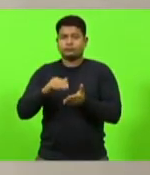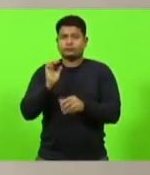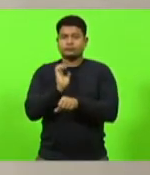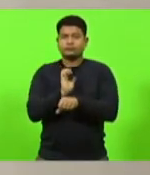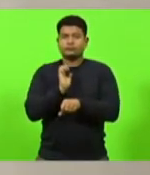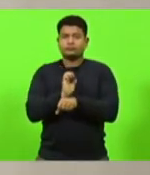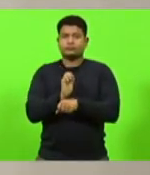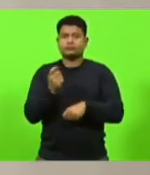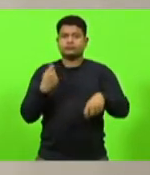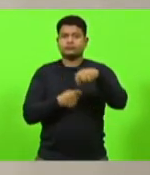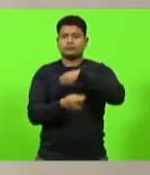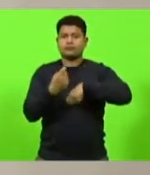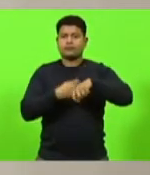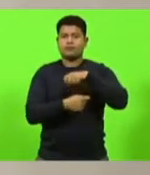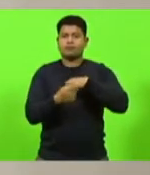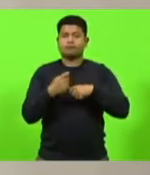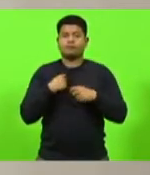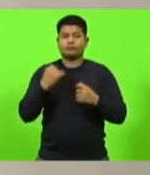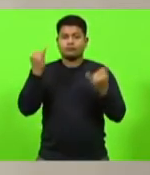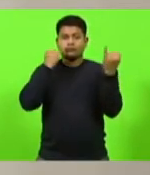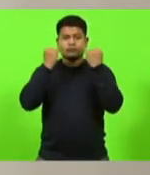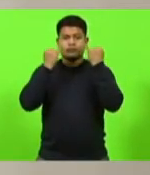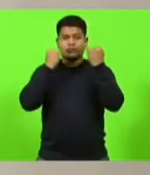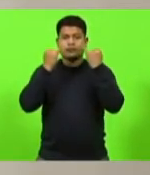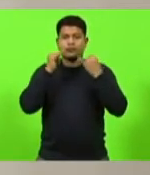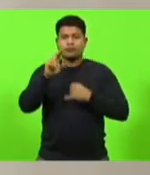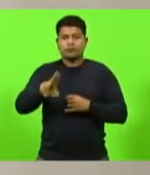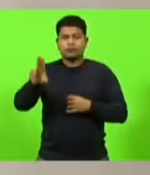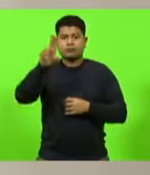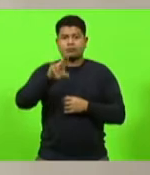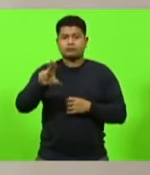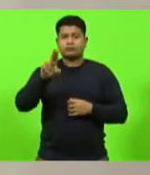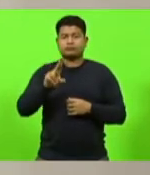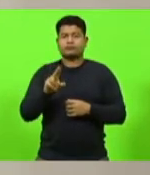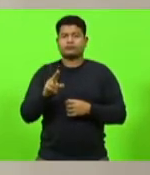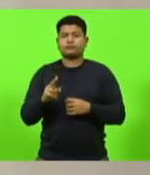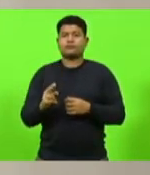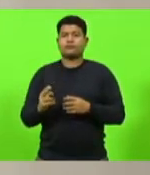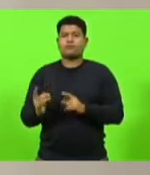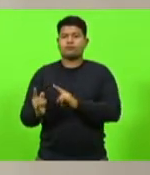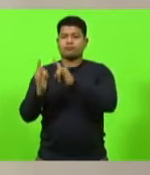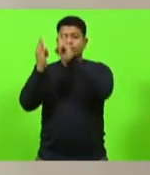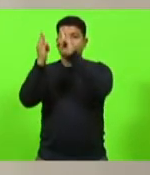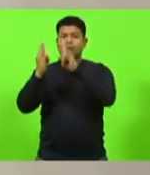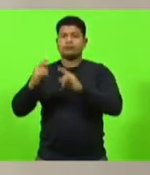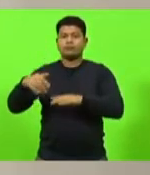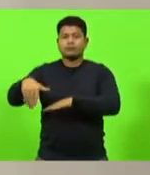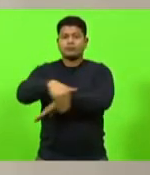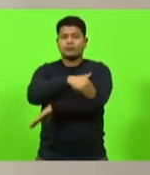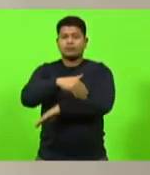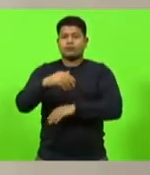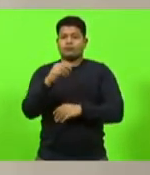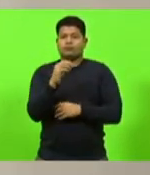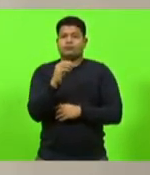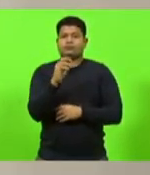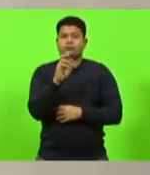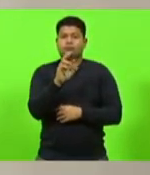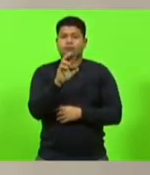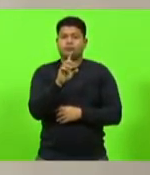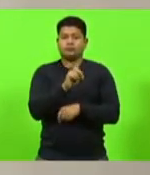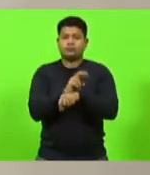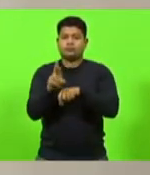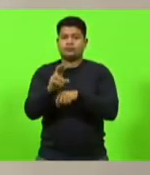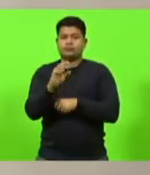da Administração informações acerca da utilização do imóvel de propriedade do Estado com endereço na Travessa Rua Doutor